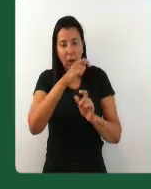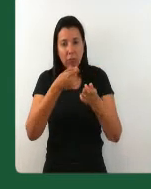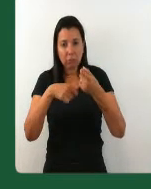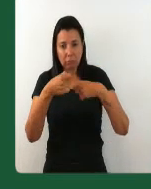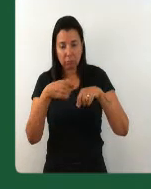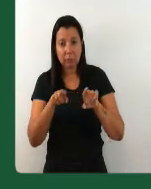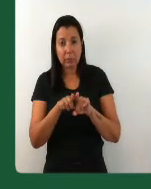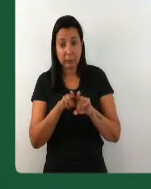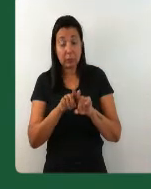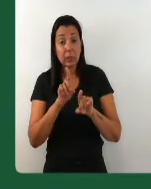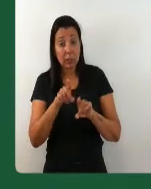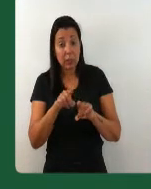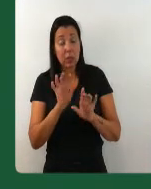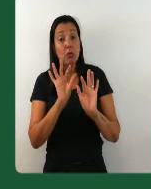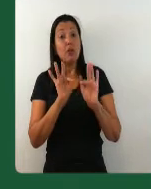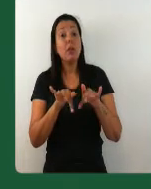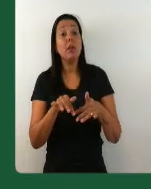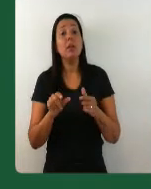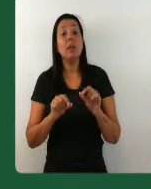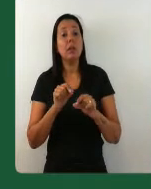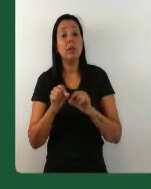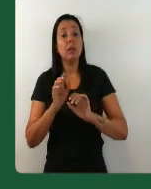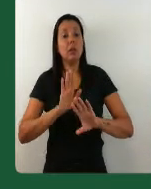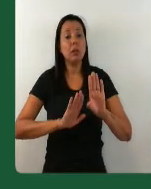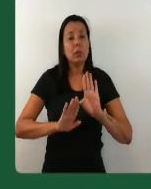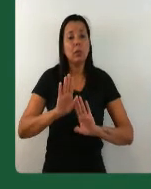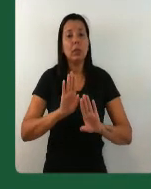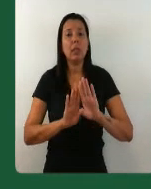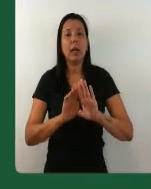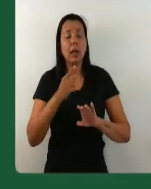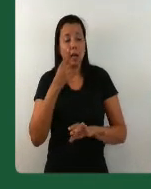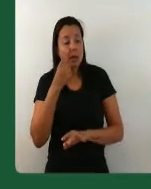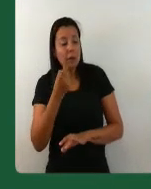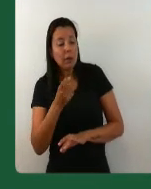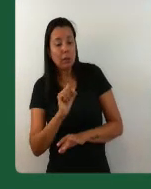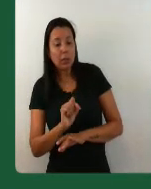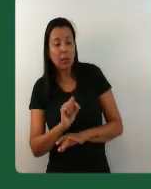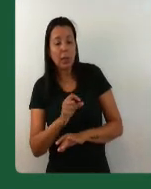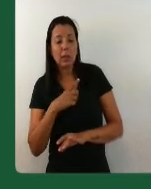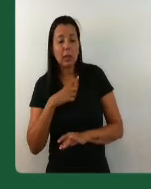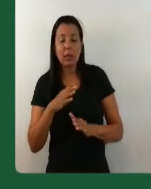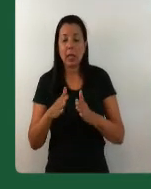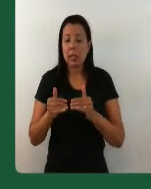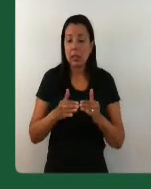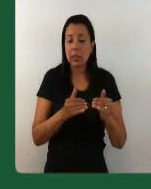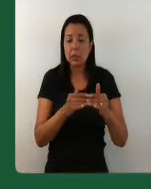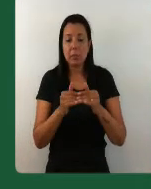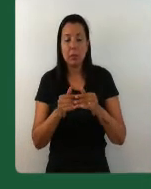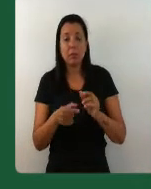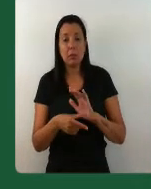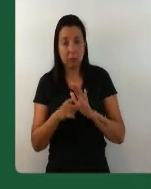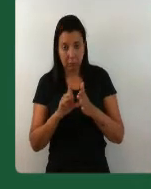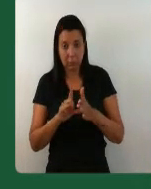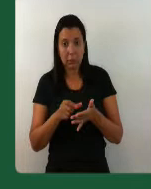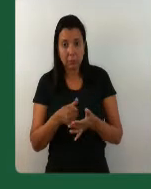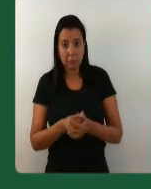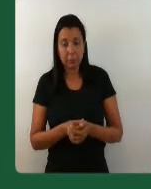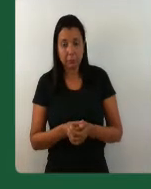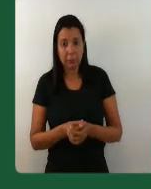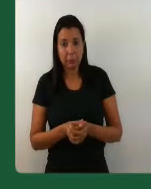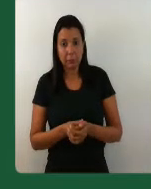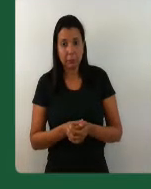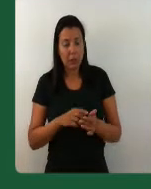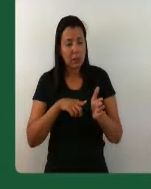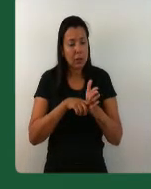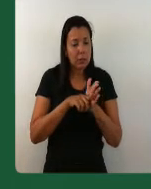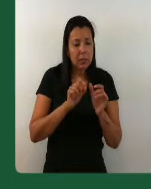socioeconômica. A finalidade é prevenir, detectar e prestar atendimento precoce, visando